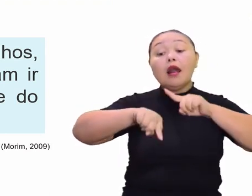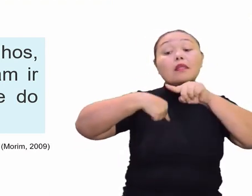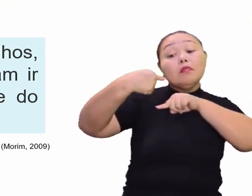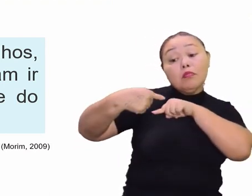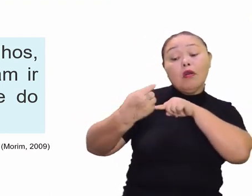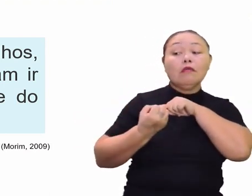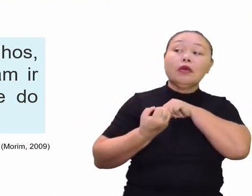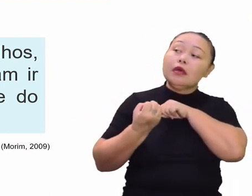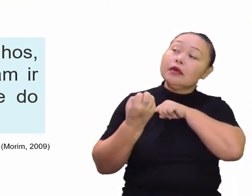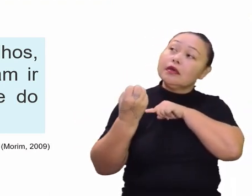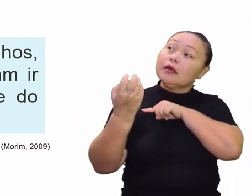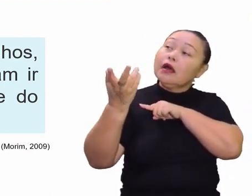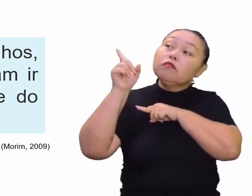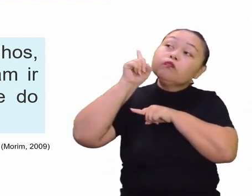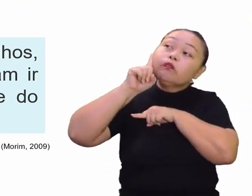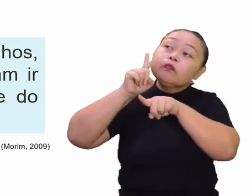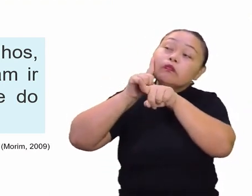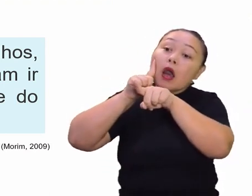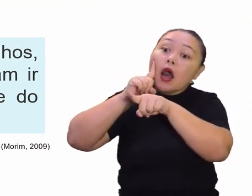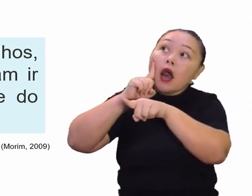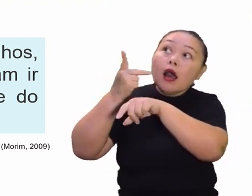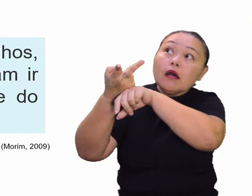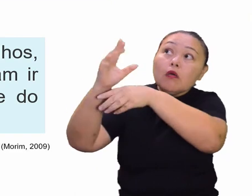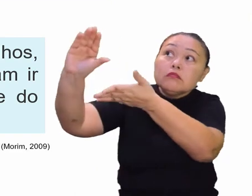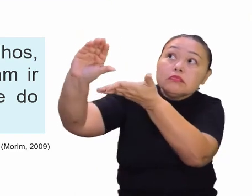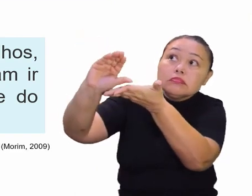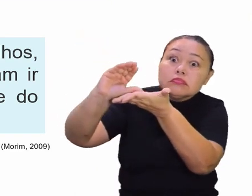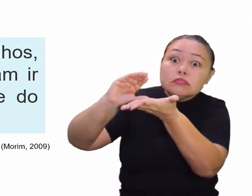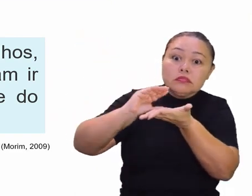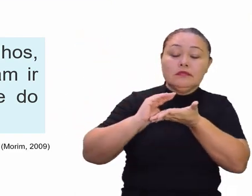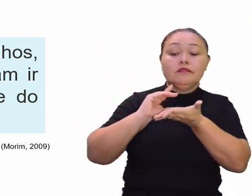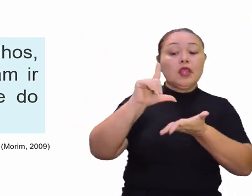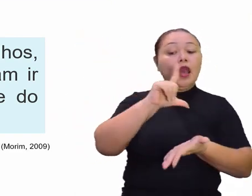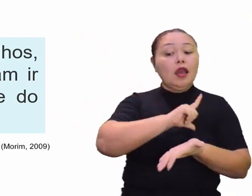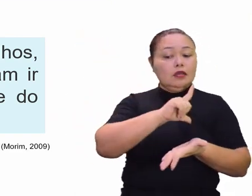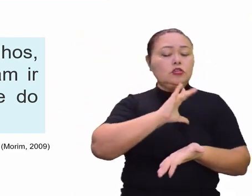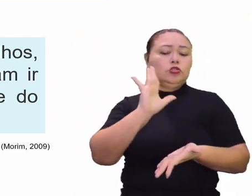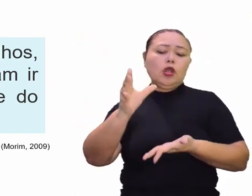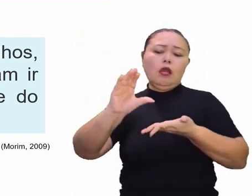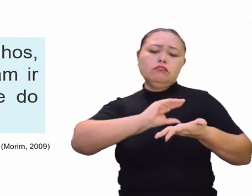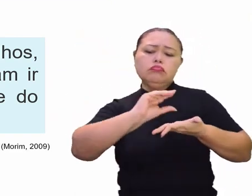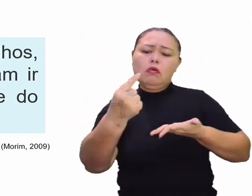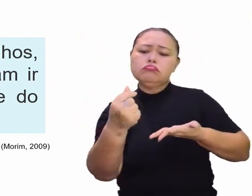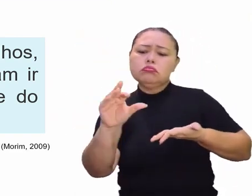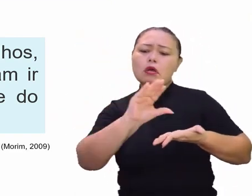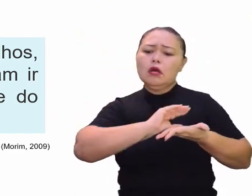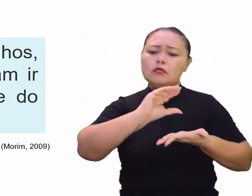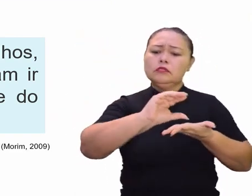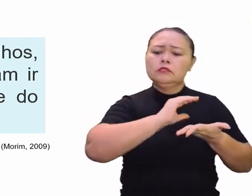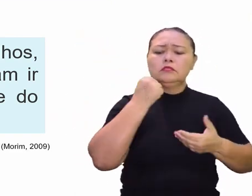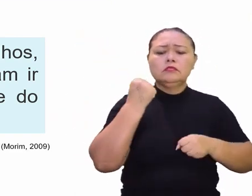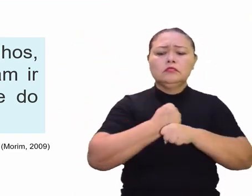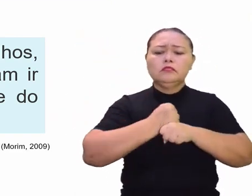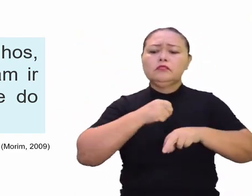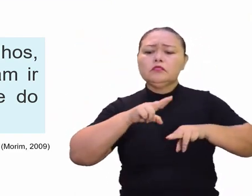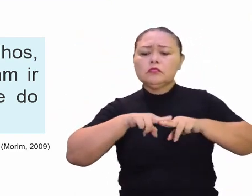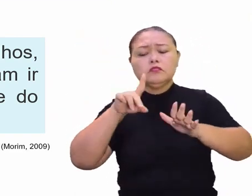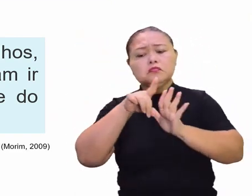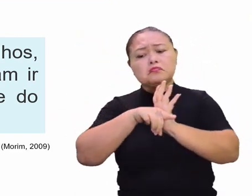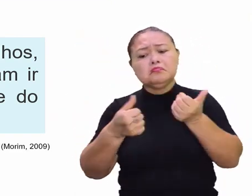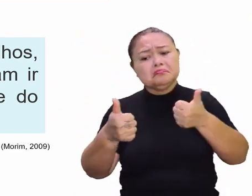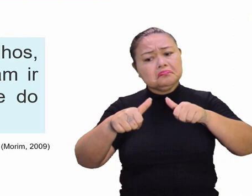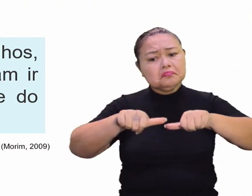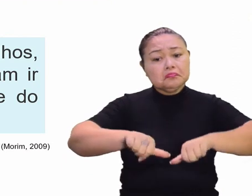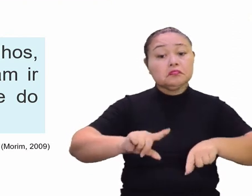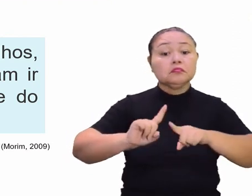galera, lá nos Estados Unidos em busca de outro financiamento, porque muito dinheiro já tinha sido injetado aqui para a construção, mas foi mal